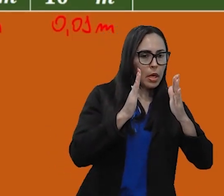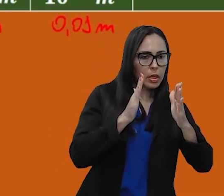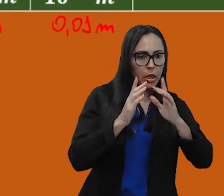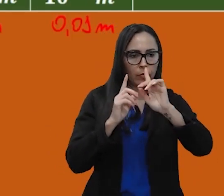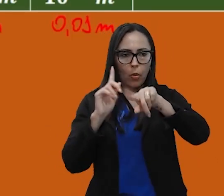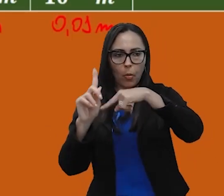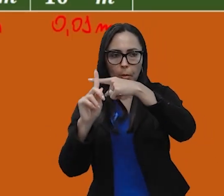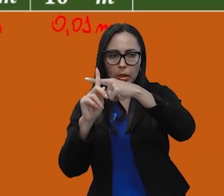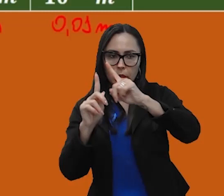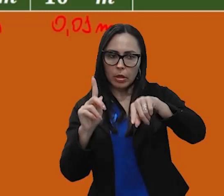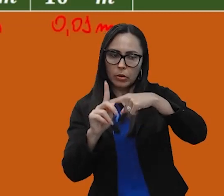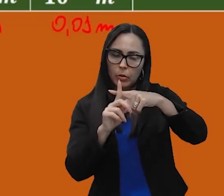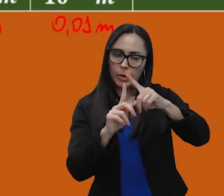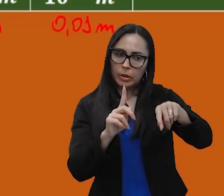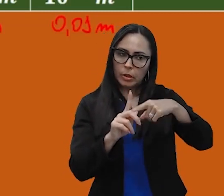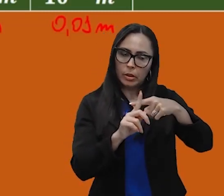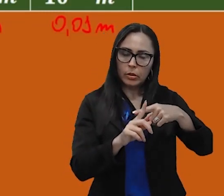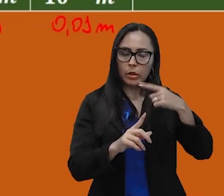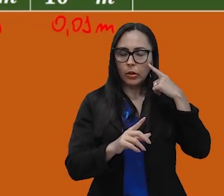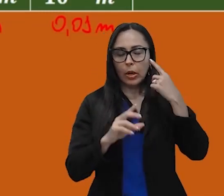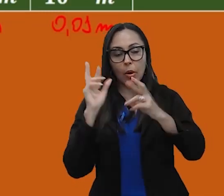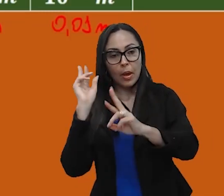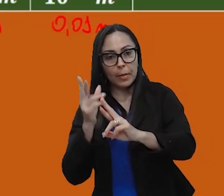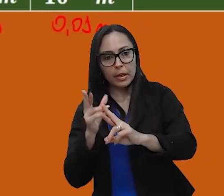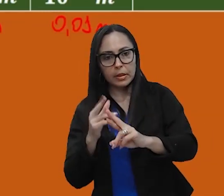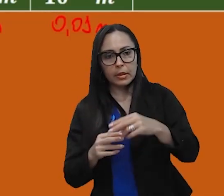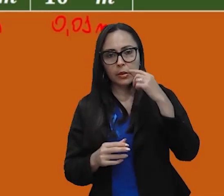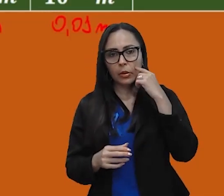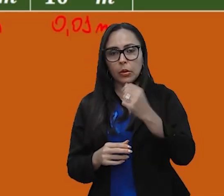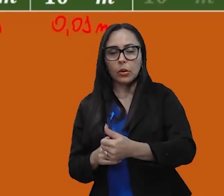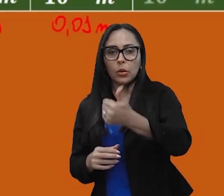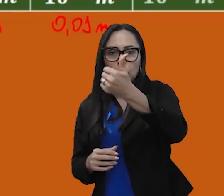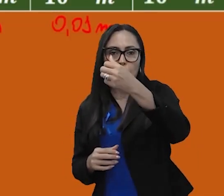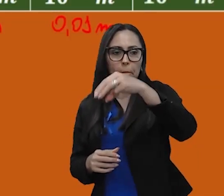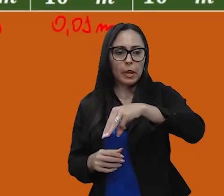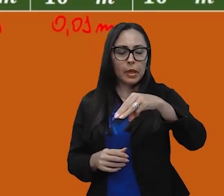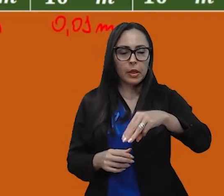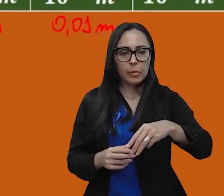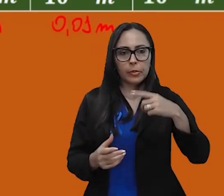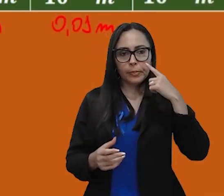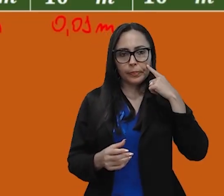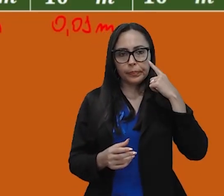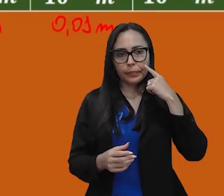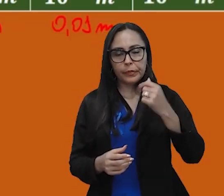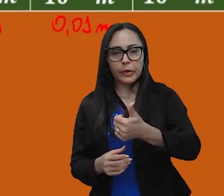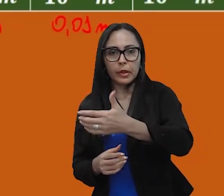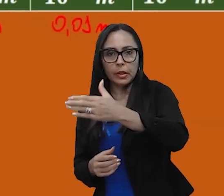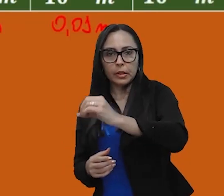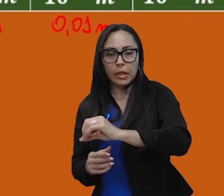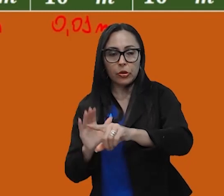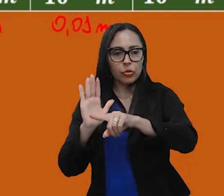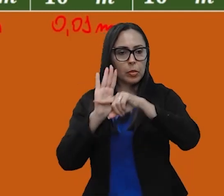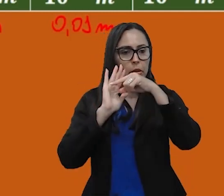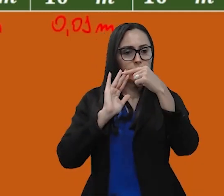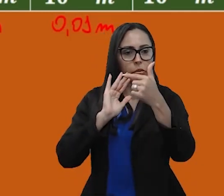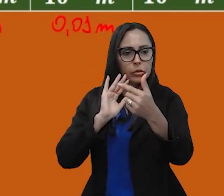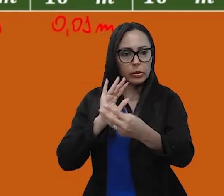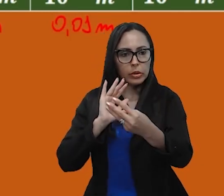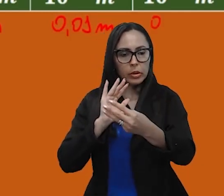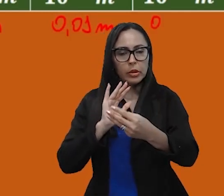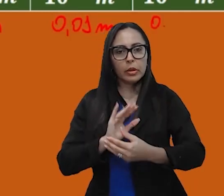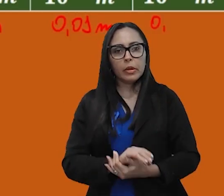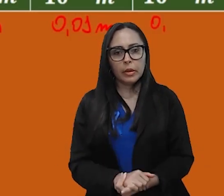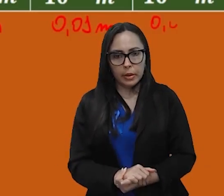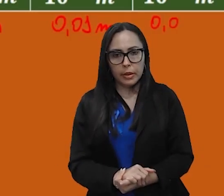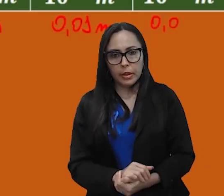casa decimal. Então, quando eu quero representar 1 milímetro, observe que eu tenho 10 na potência menos 3 metros,